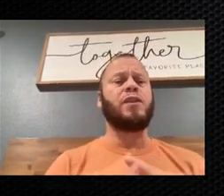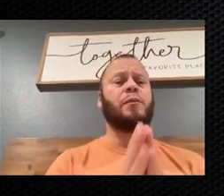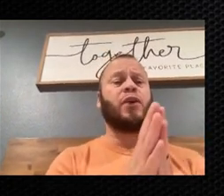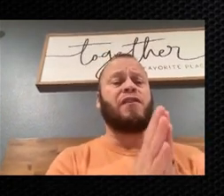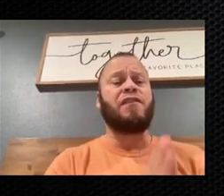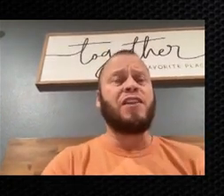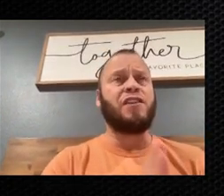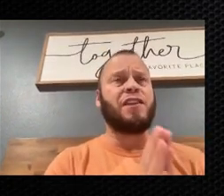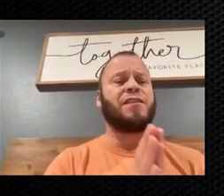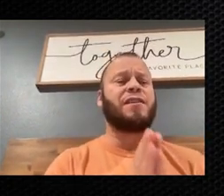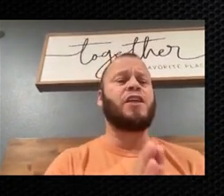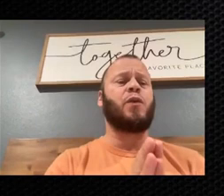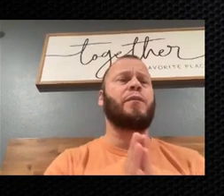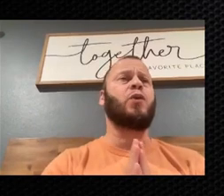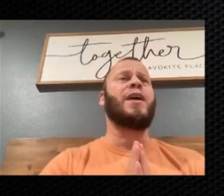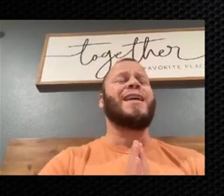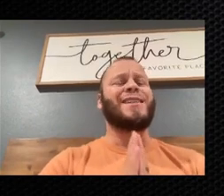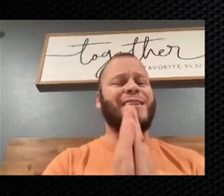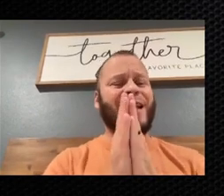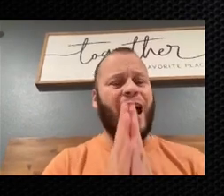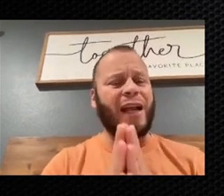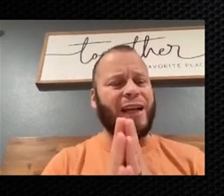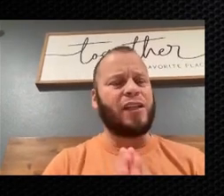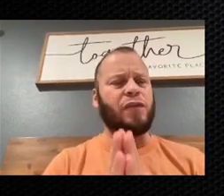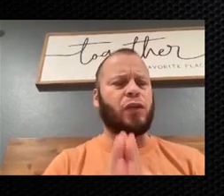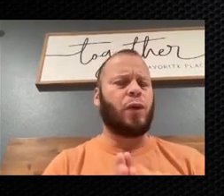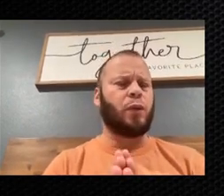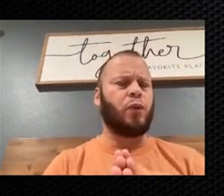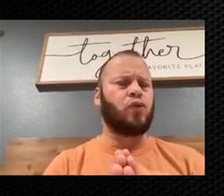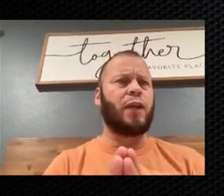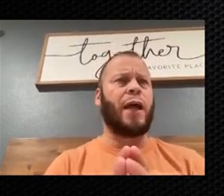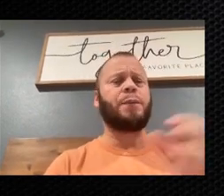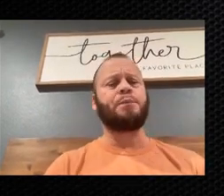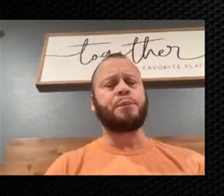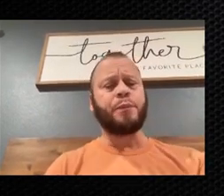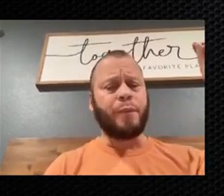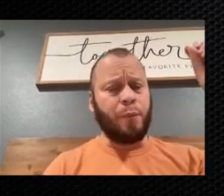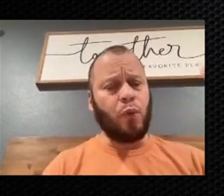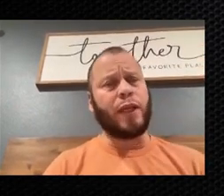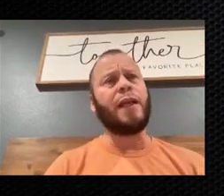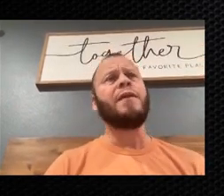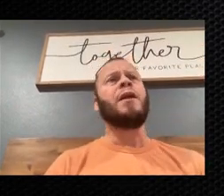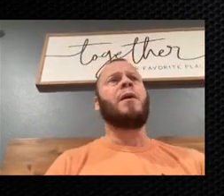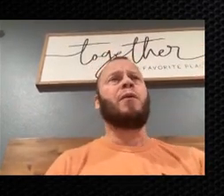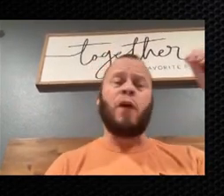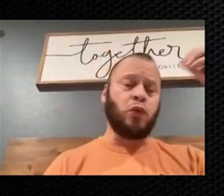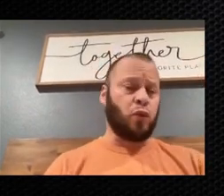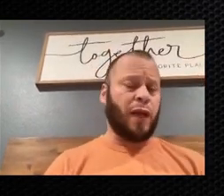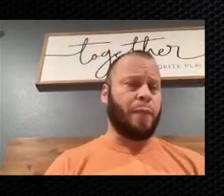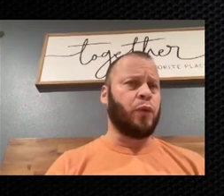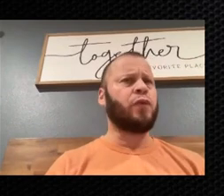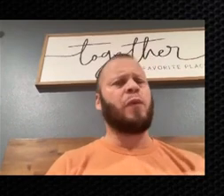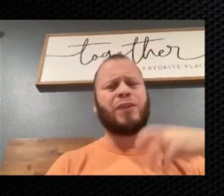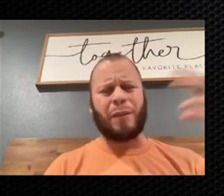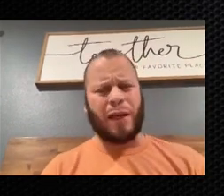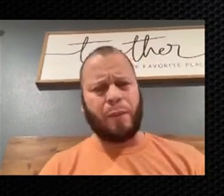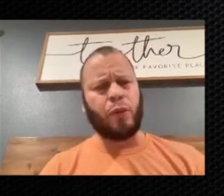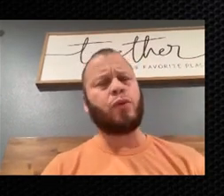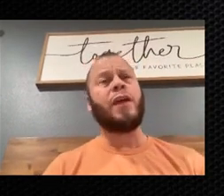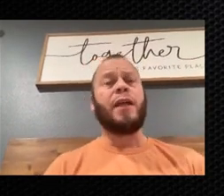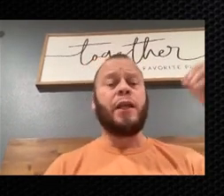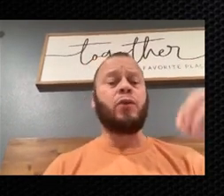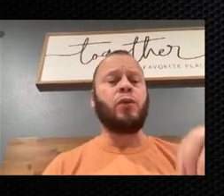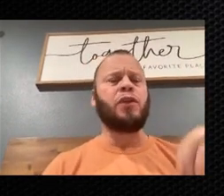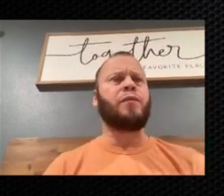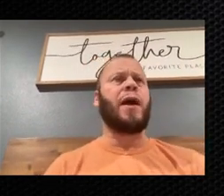o André Mendonça porque 20:26 meu amigo será a grande vitória do bolsonaro porque vamos lutar muito vamos trabalhar